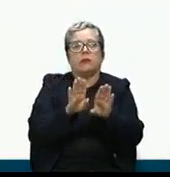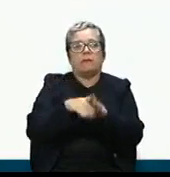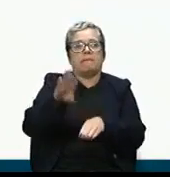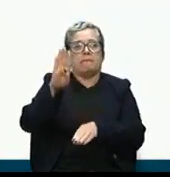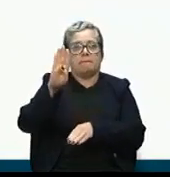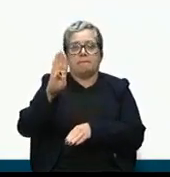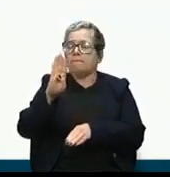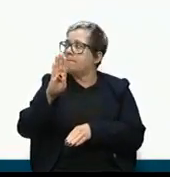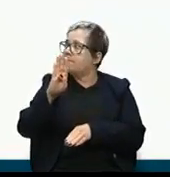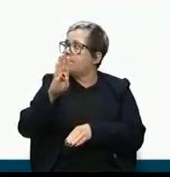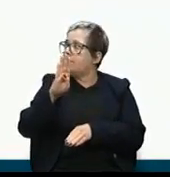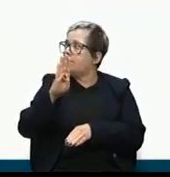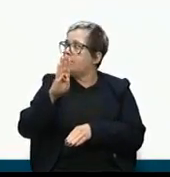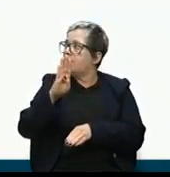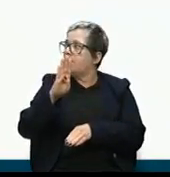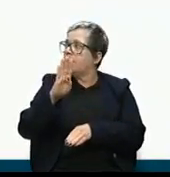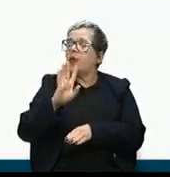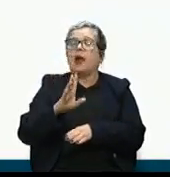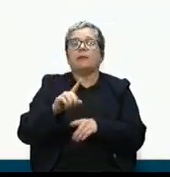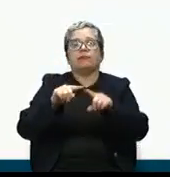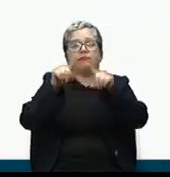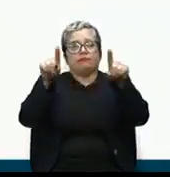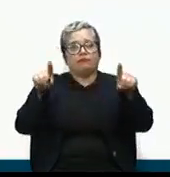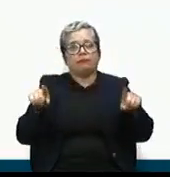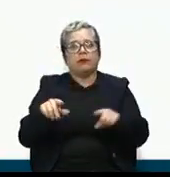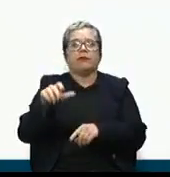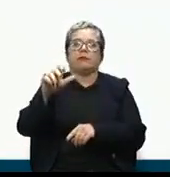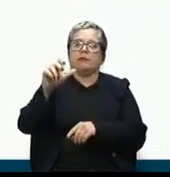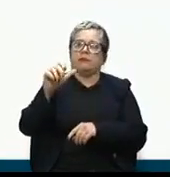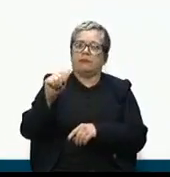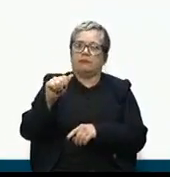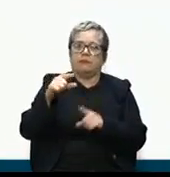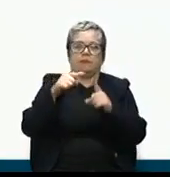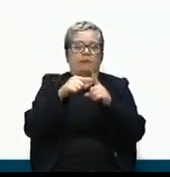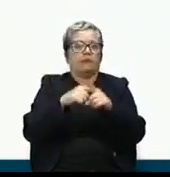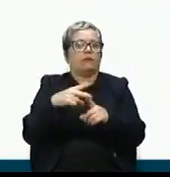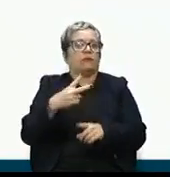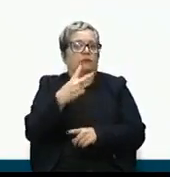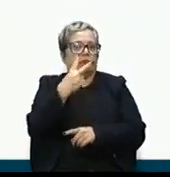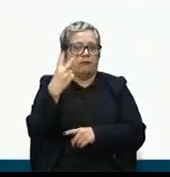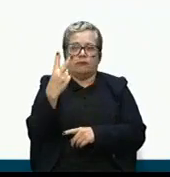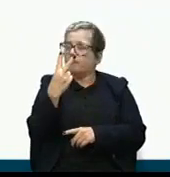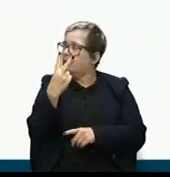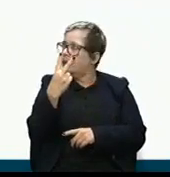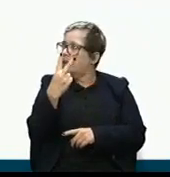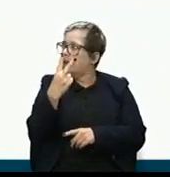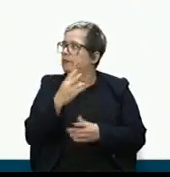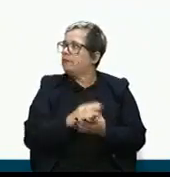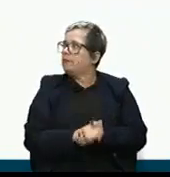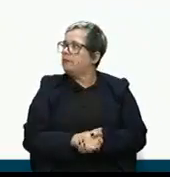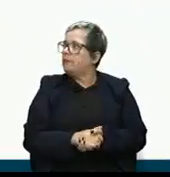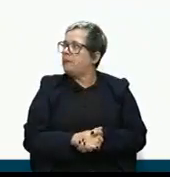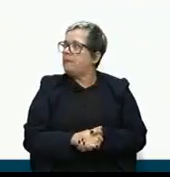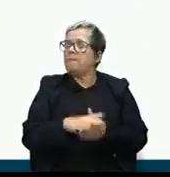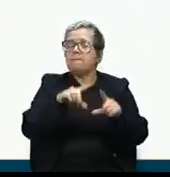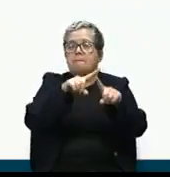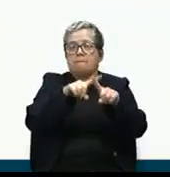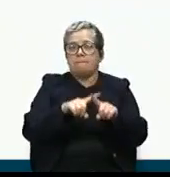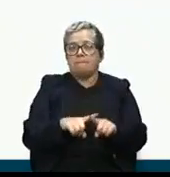matriz B. A matriz A, ela é do tipo 2